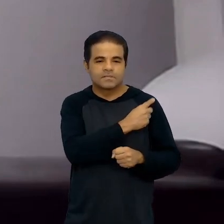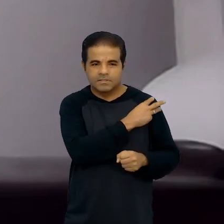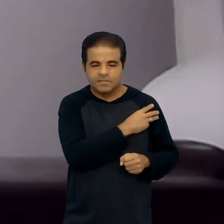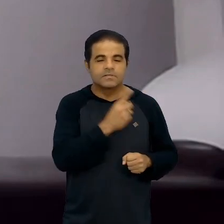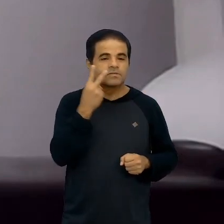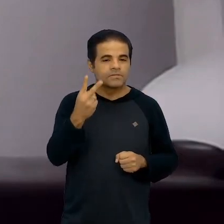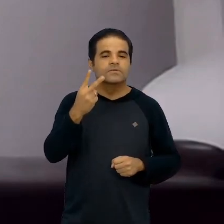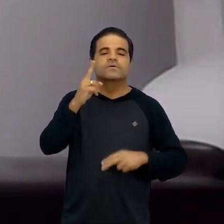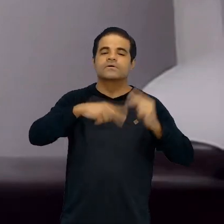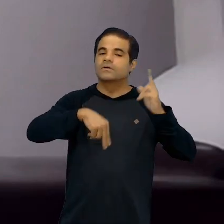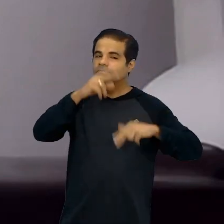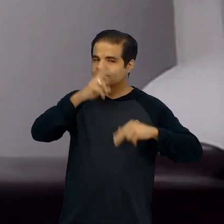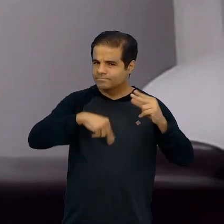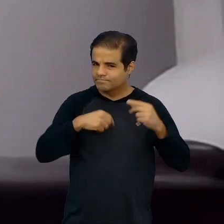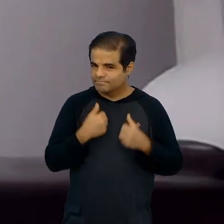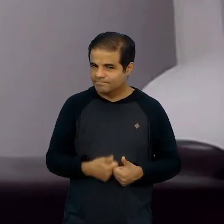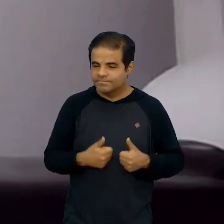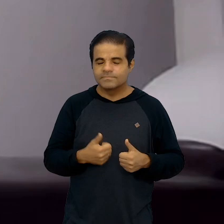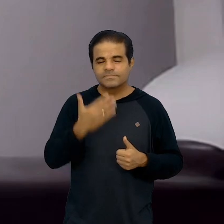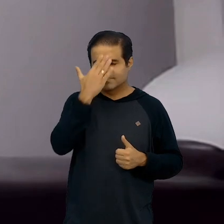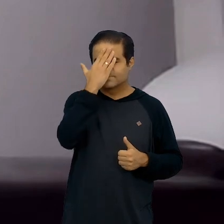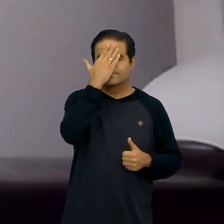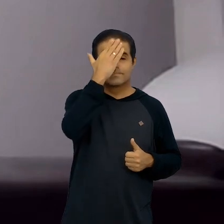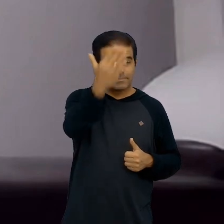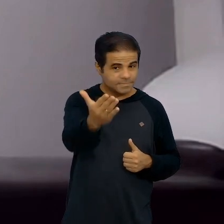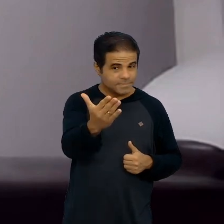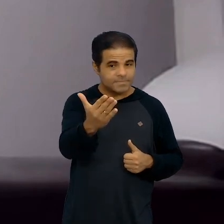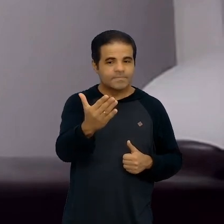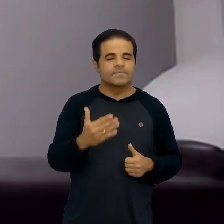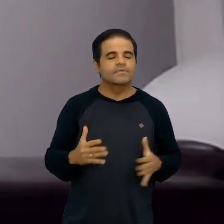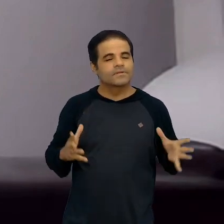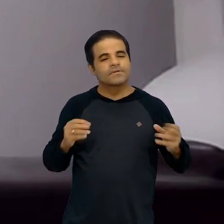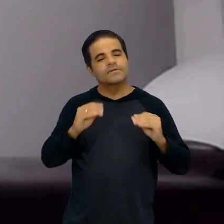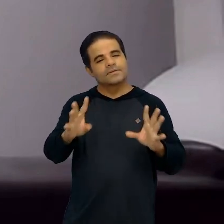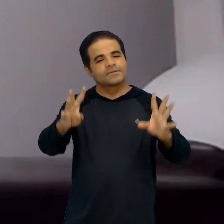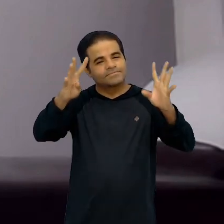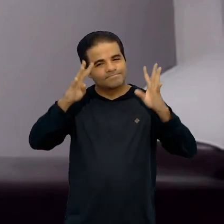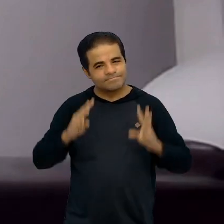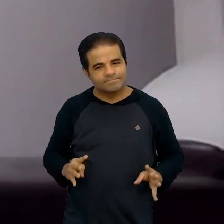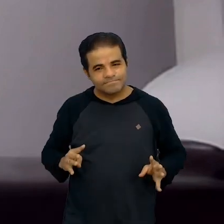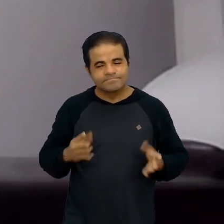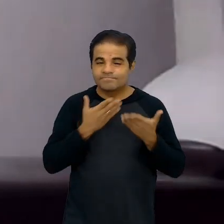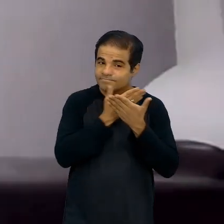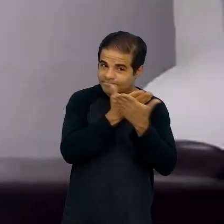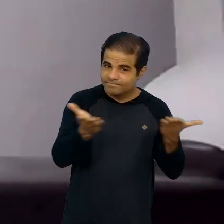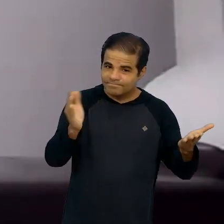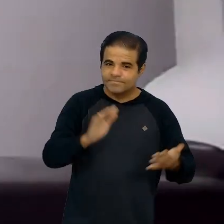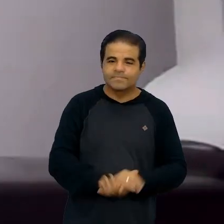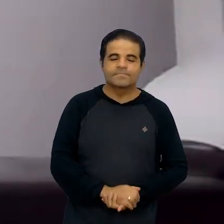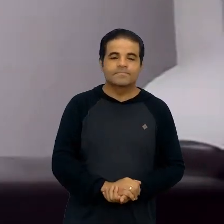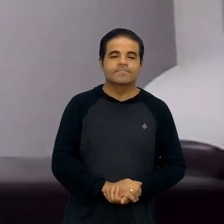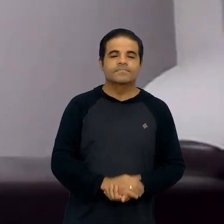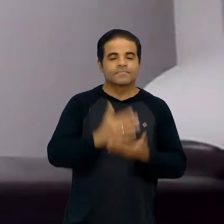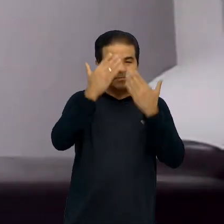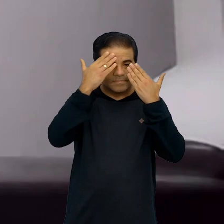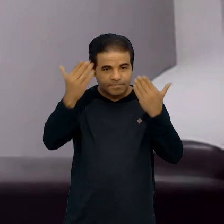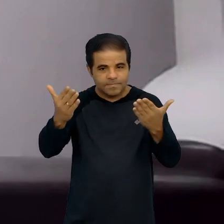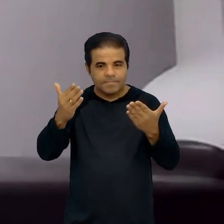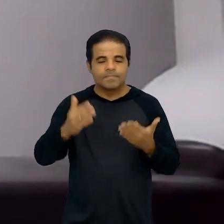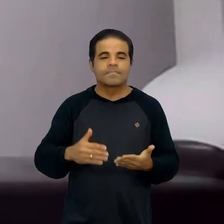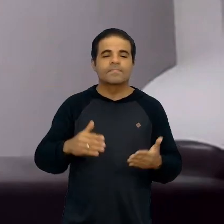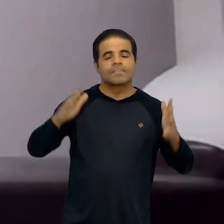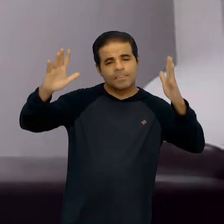dia 2 de junho. Então, agradeço a atenção de todos vocês, agradeço também